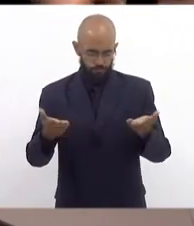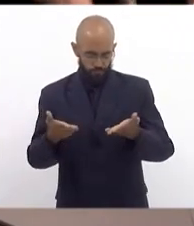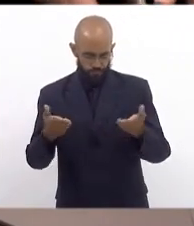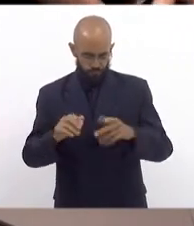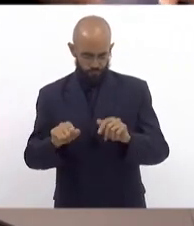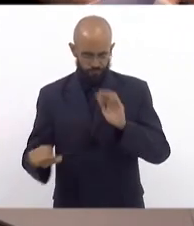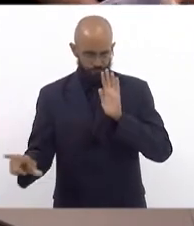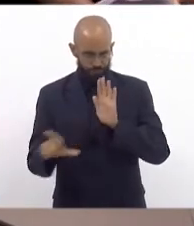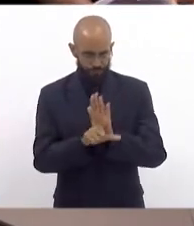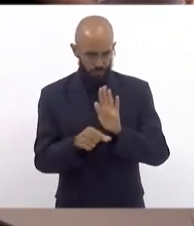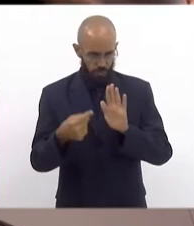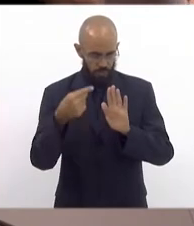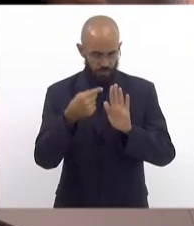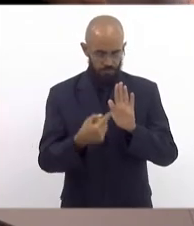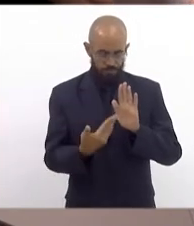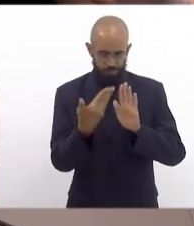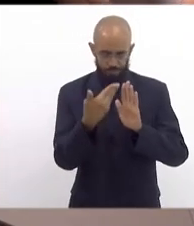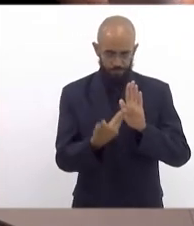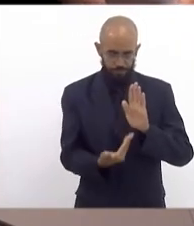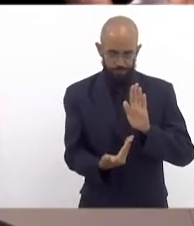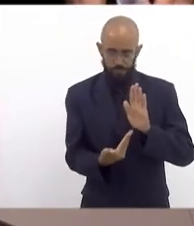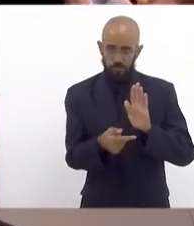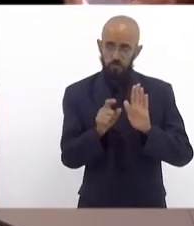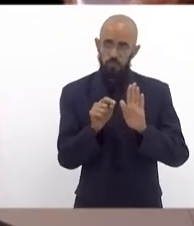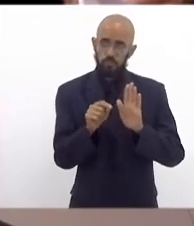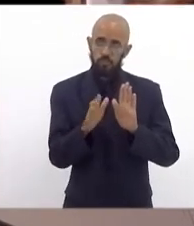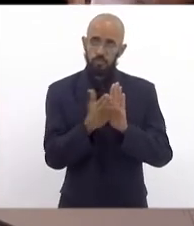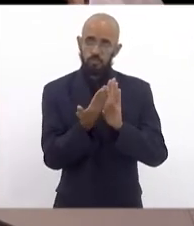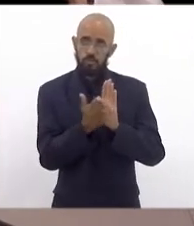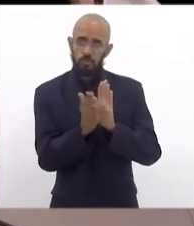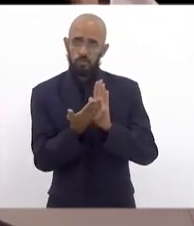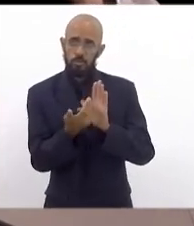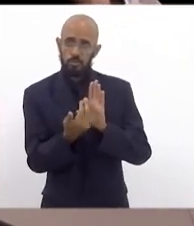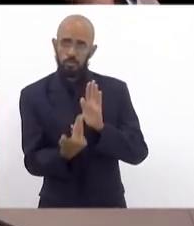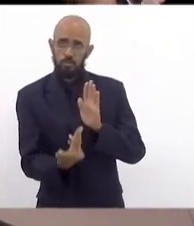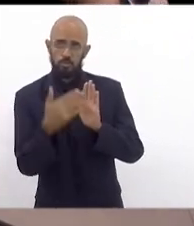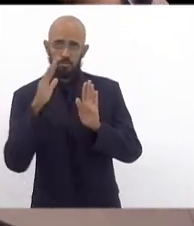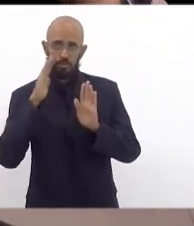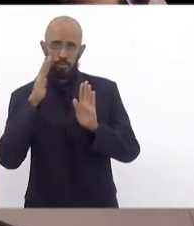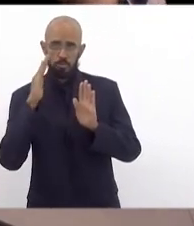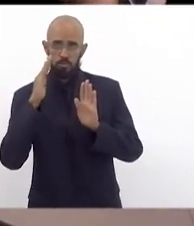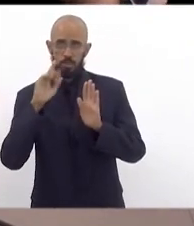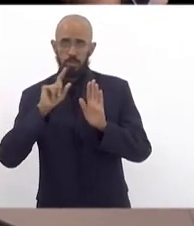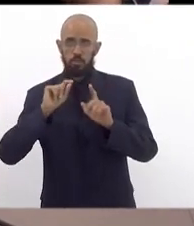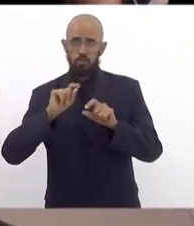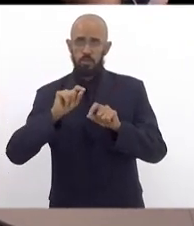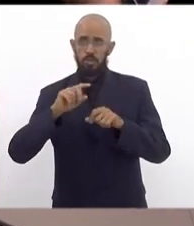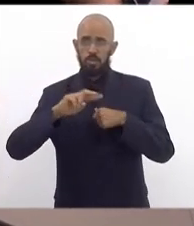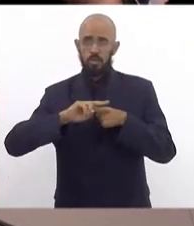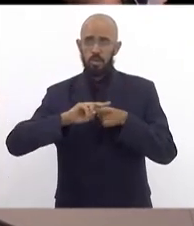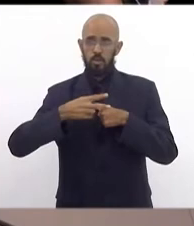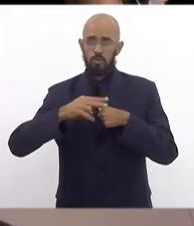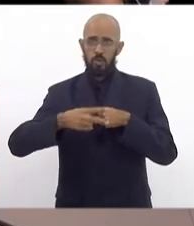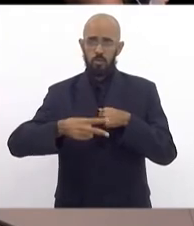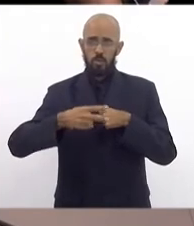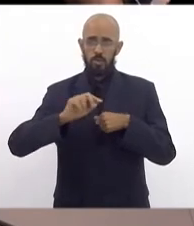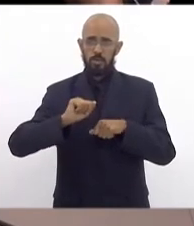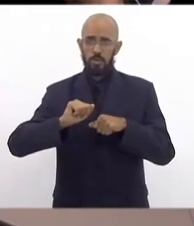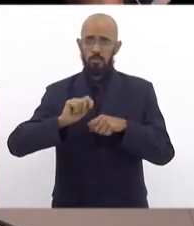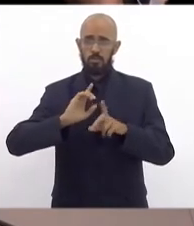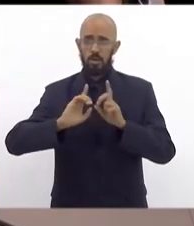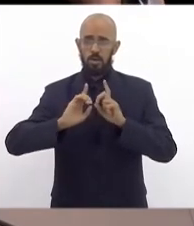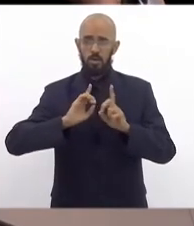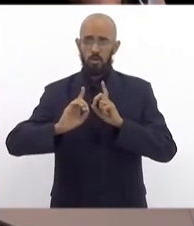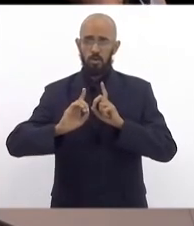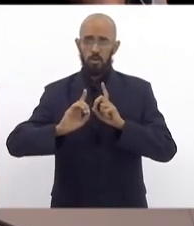lei e é Alguns alguns pontos aqui principalmente aquelas que vão refletir uma concorrência que